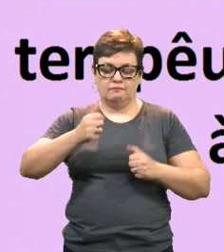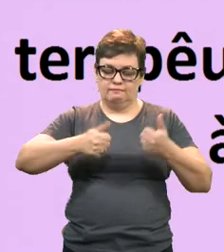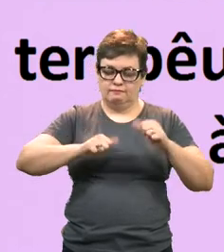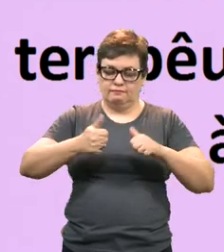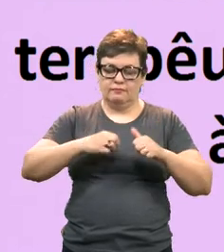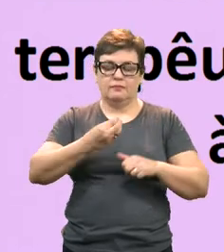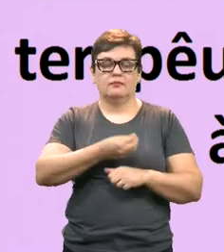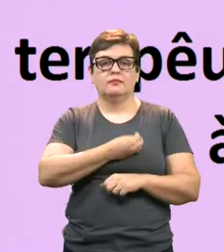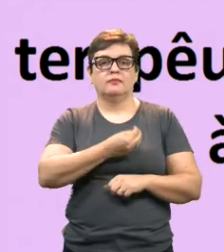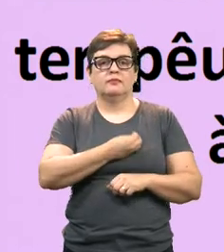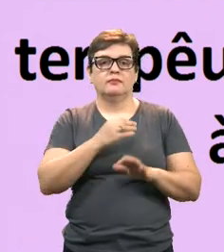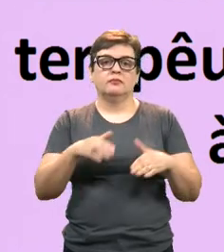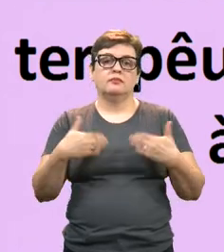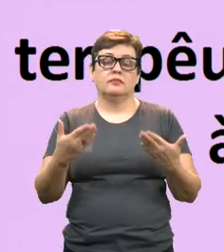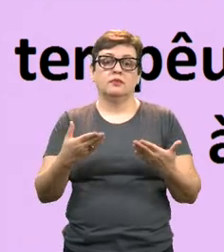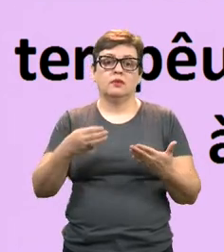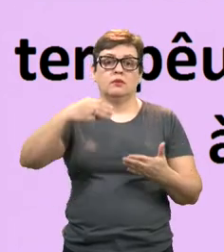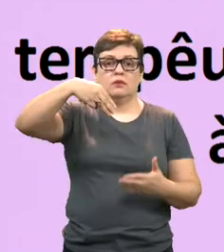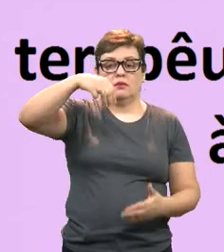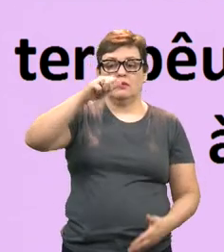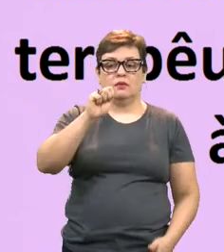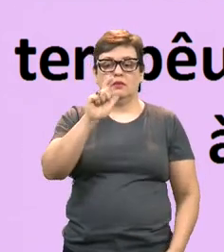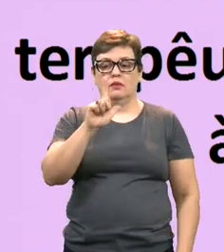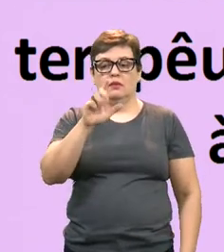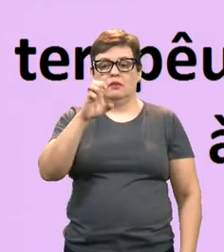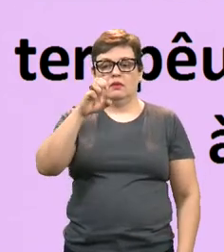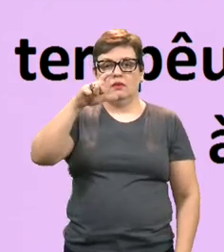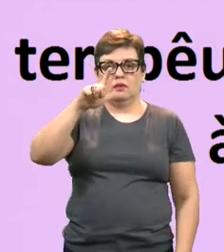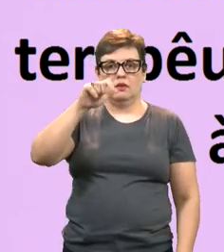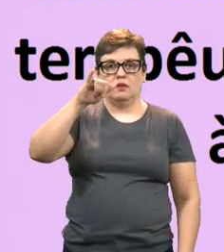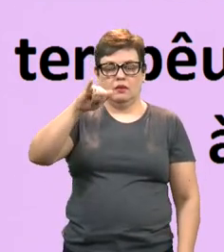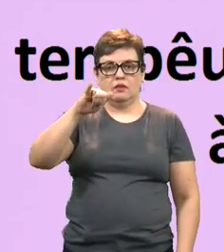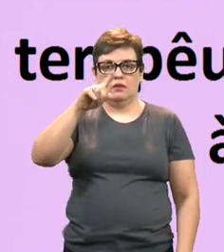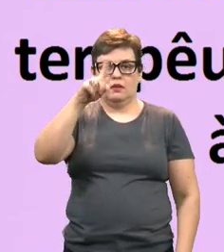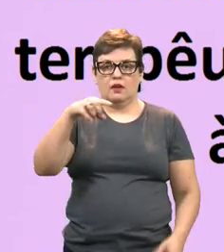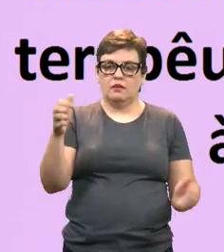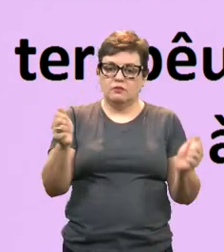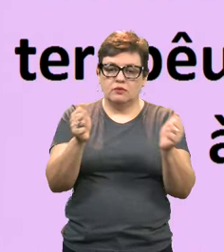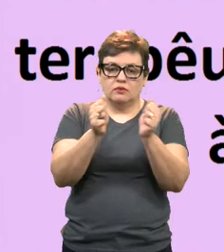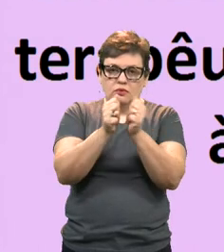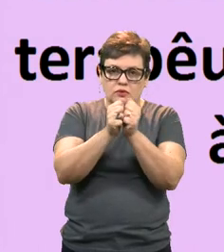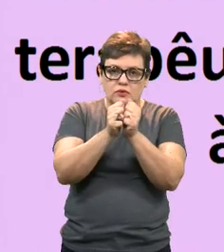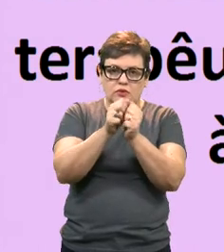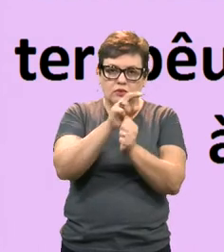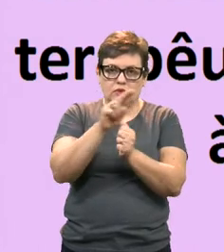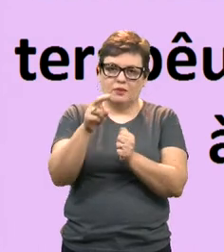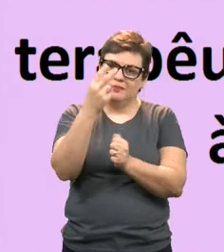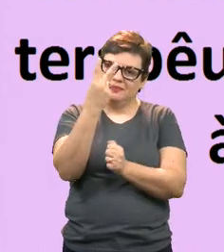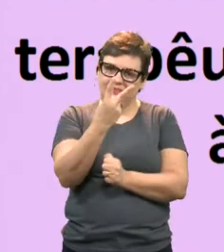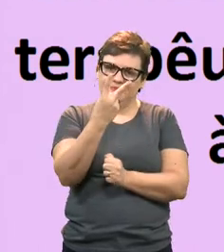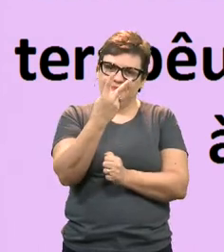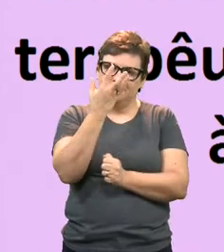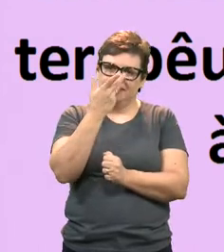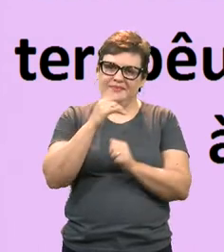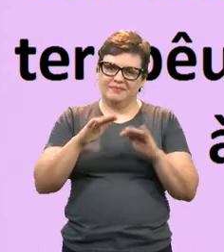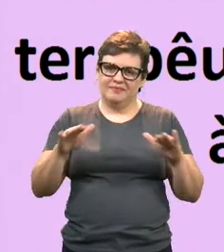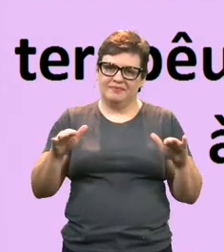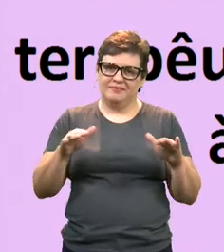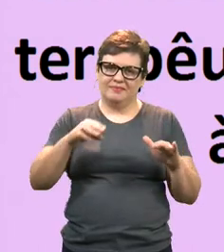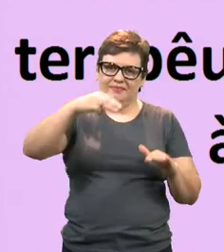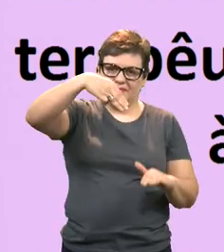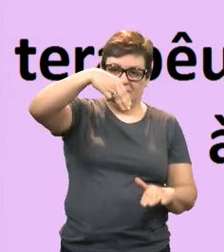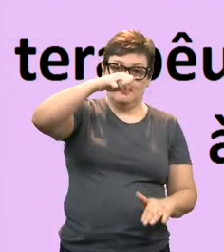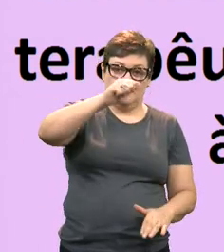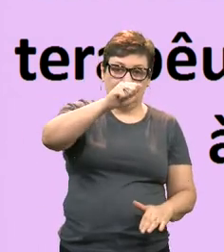vida. Então, o Malele, na verdade, ela é uma junção do nome das duas crianças, uma